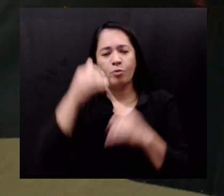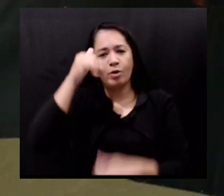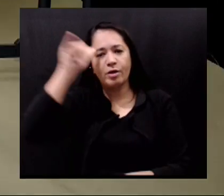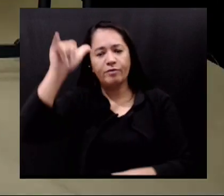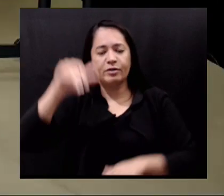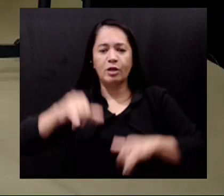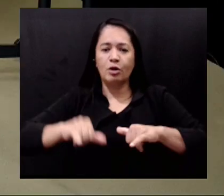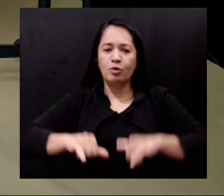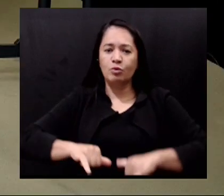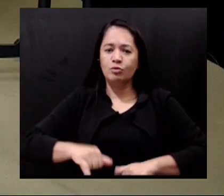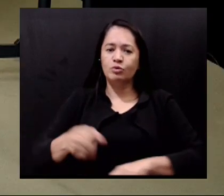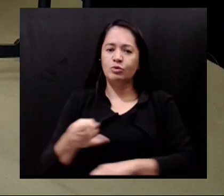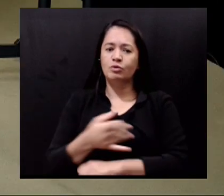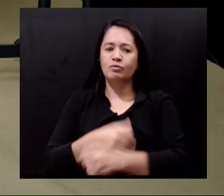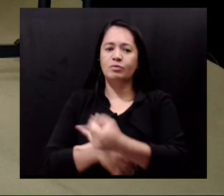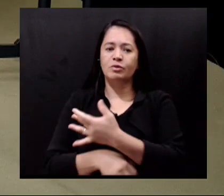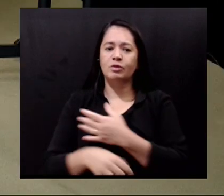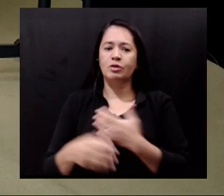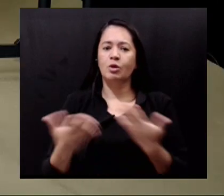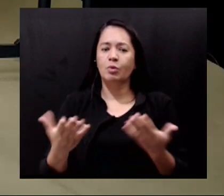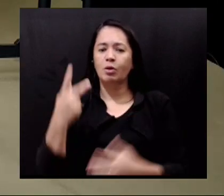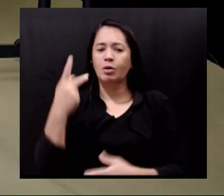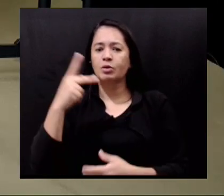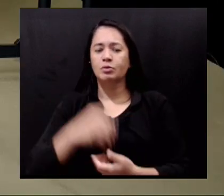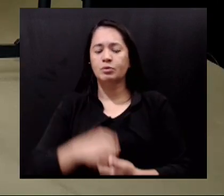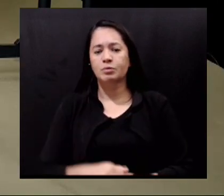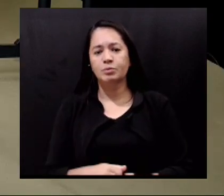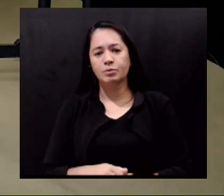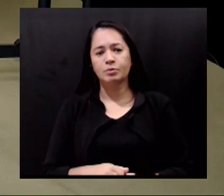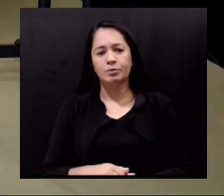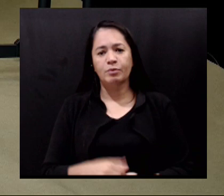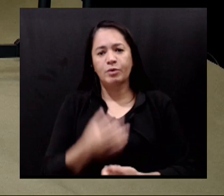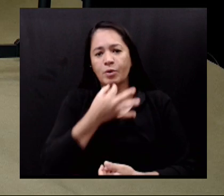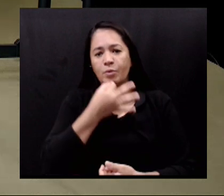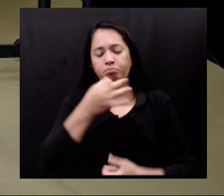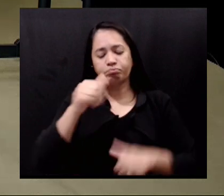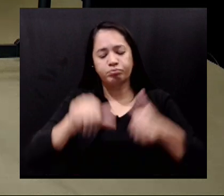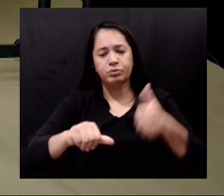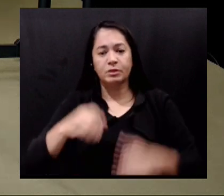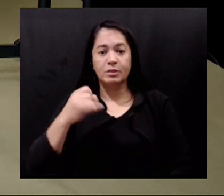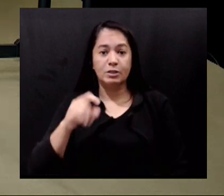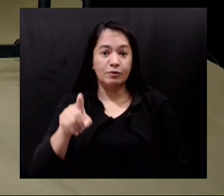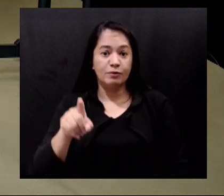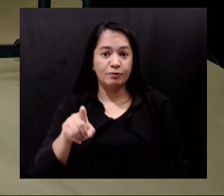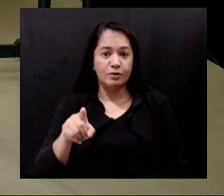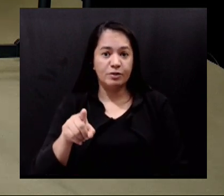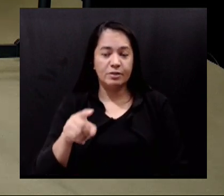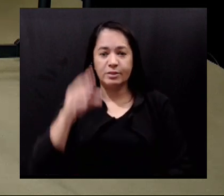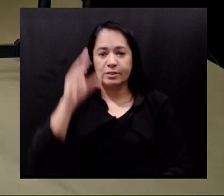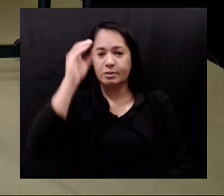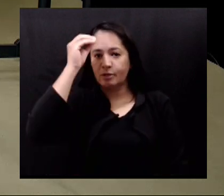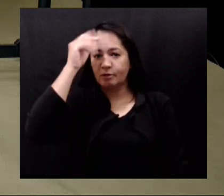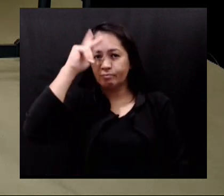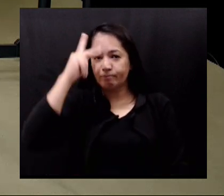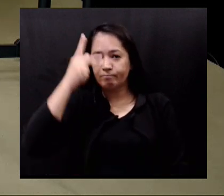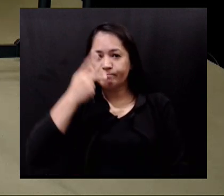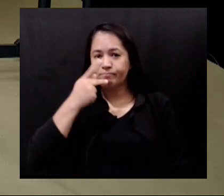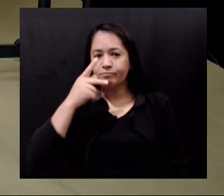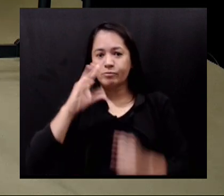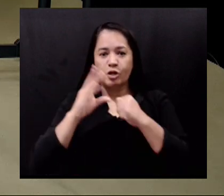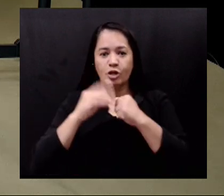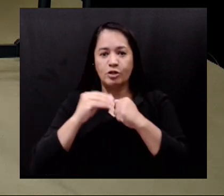Qual que é a sua avaliação? Porque se você não tiver aí um autoconhecimento, você vai sofrer mesmo,